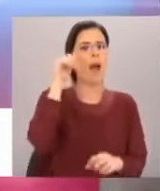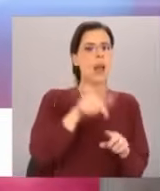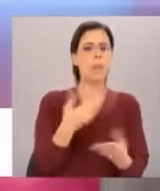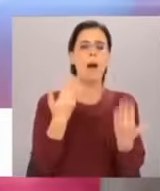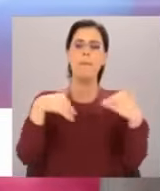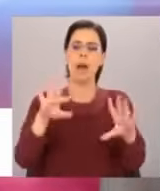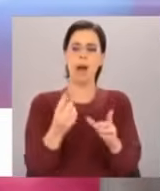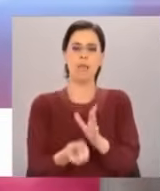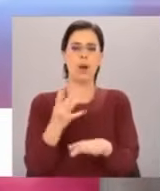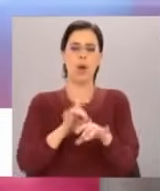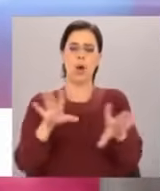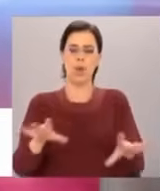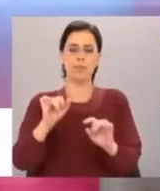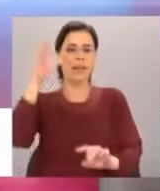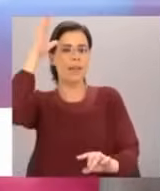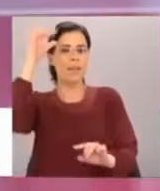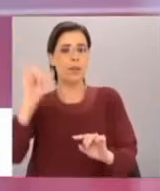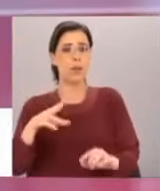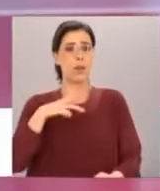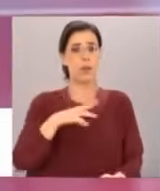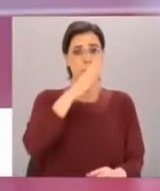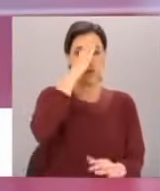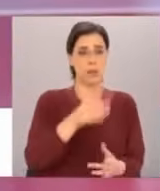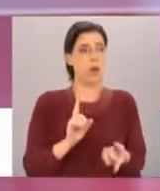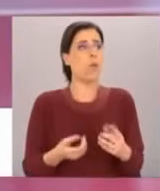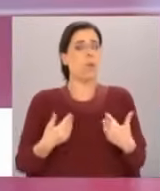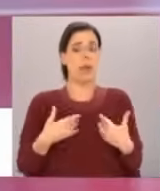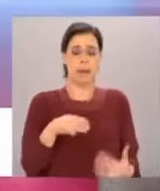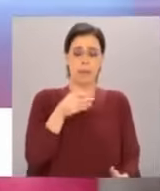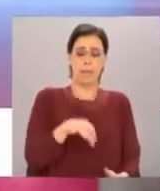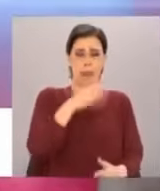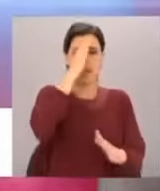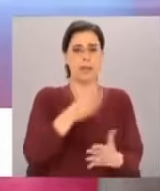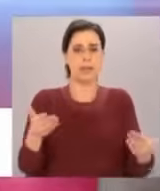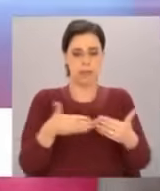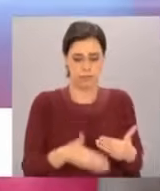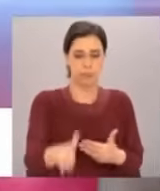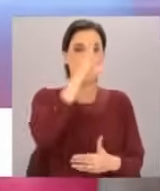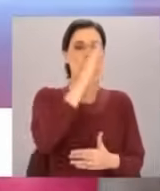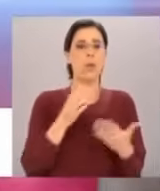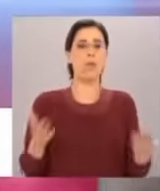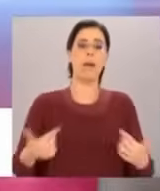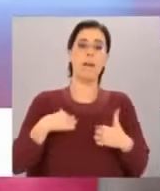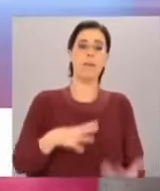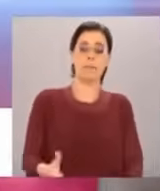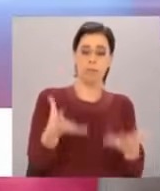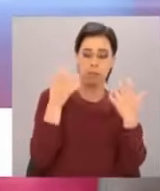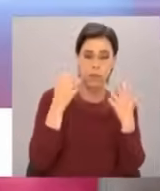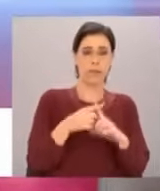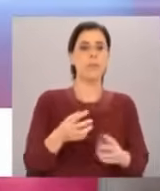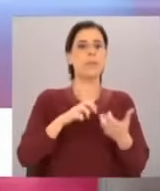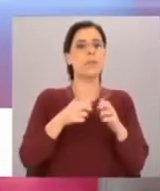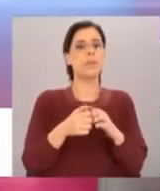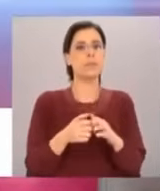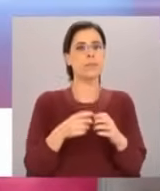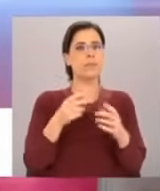mas também está a criação de hospitais públicos veterinários esse portugueses sabem com que contam na parte do pano para a próxima legislatura nós queremos combater a